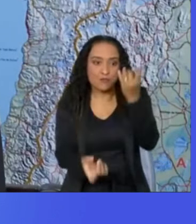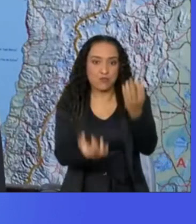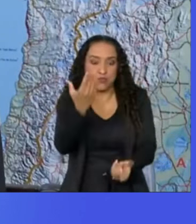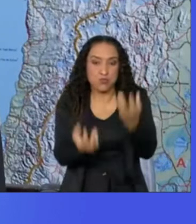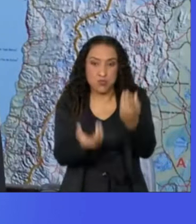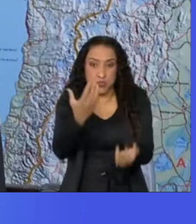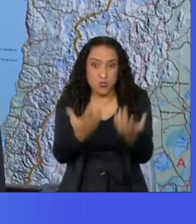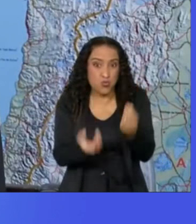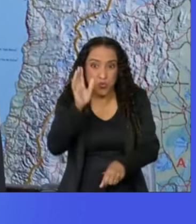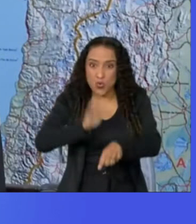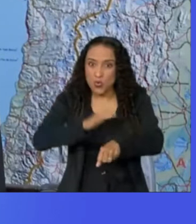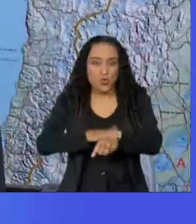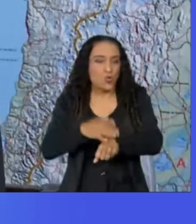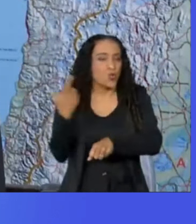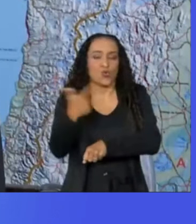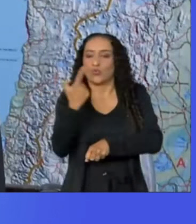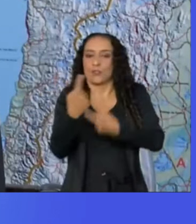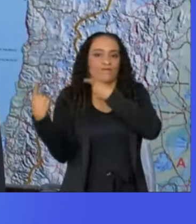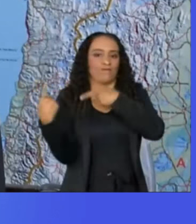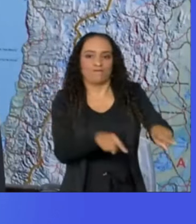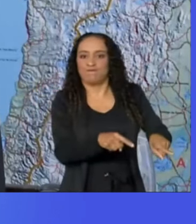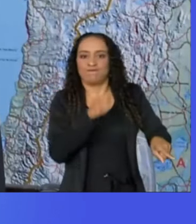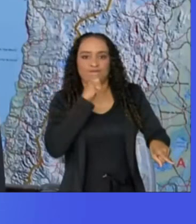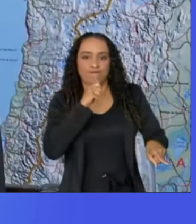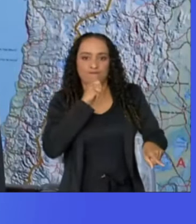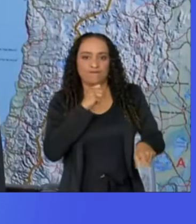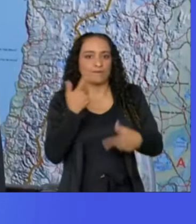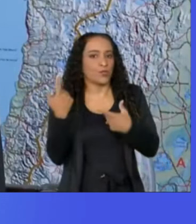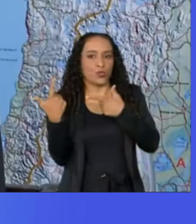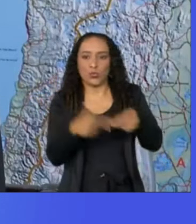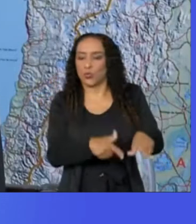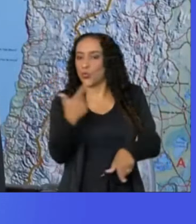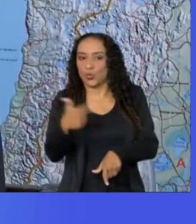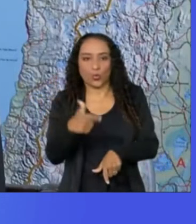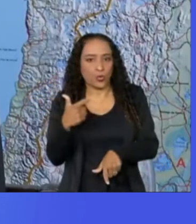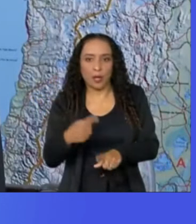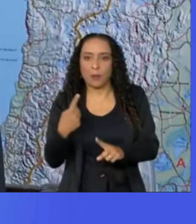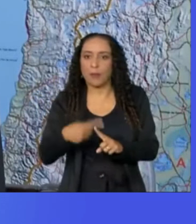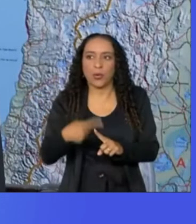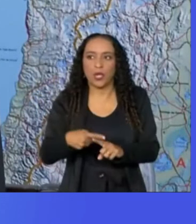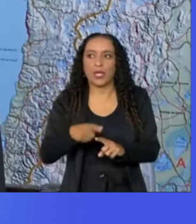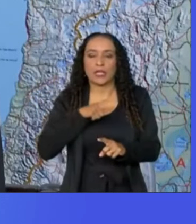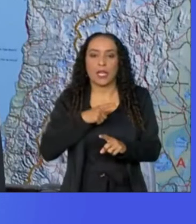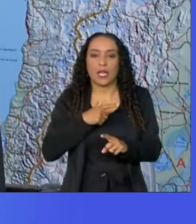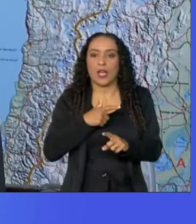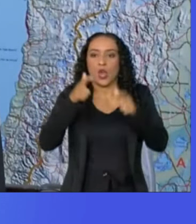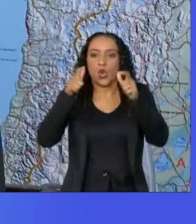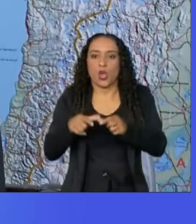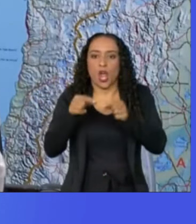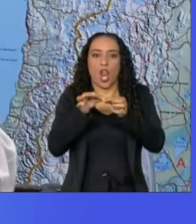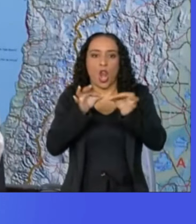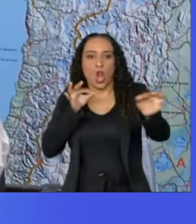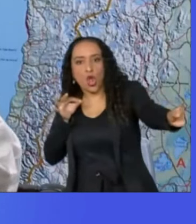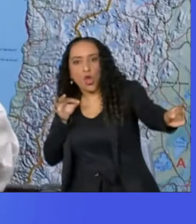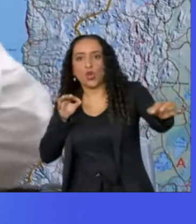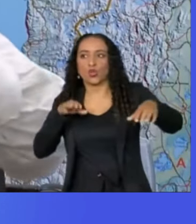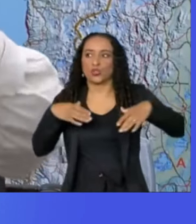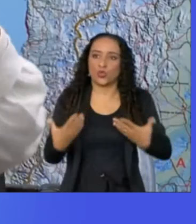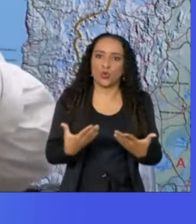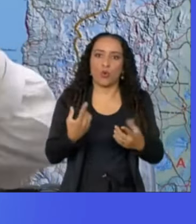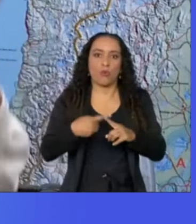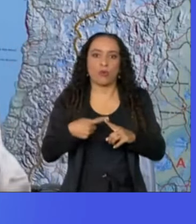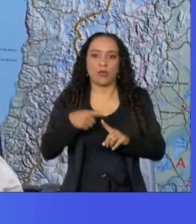ativos que não tem combate esses incêndios não tem combate ou Porque estão em área remota ou porque ainda os nossos